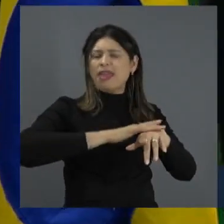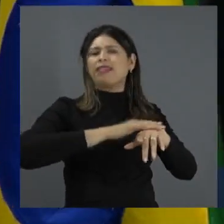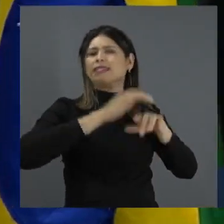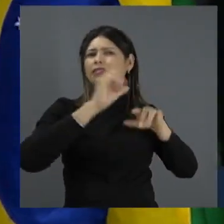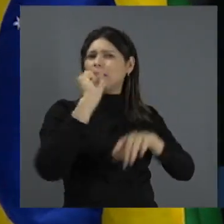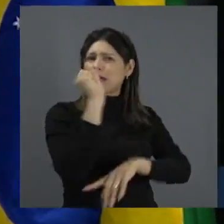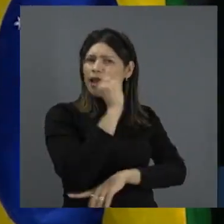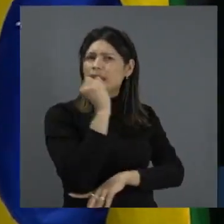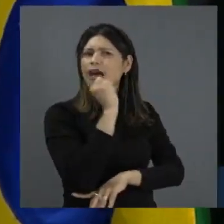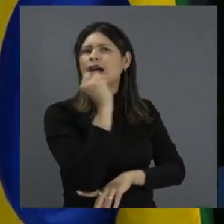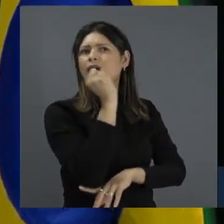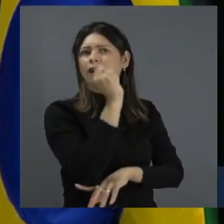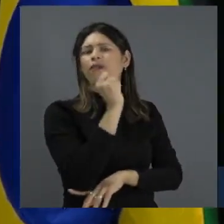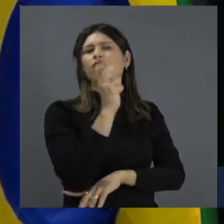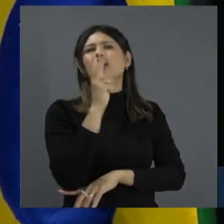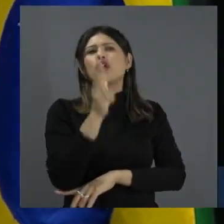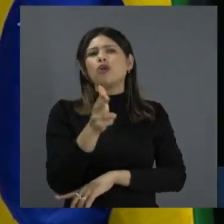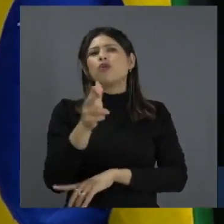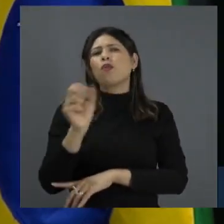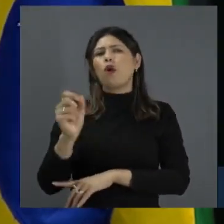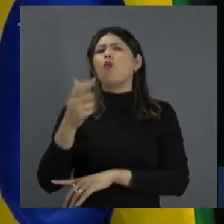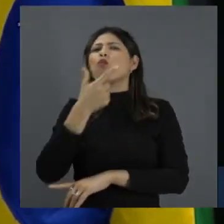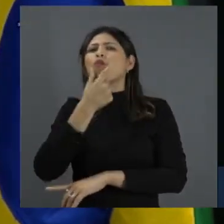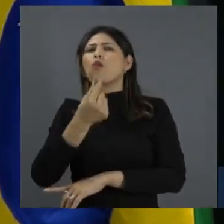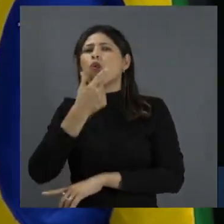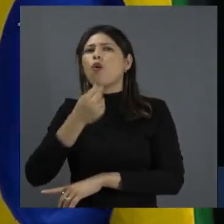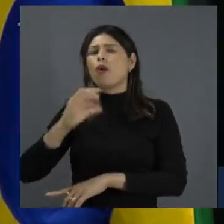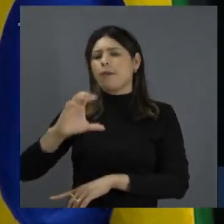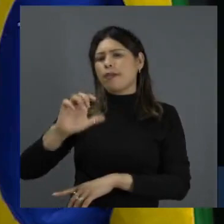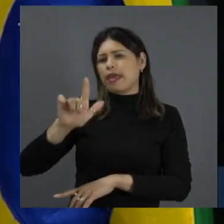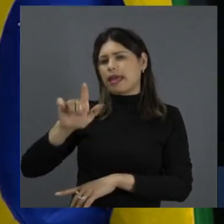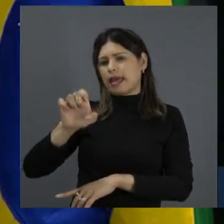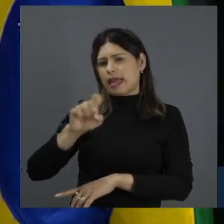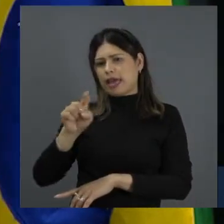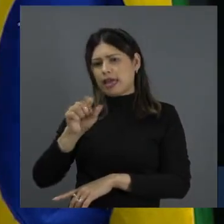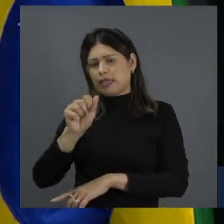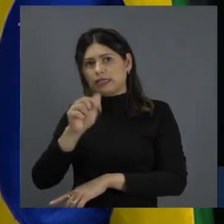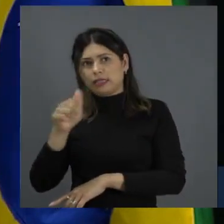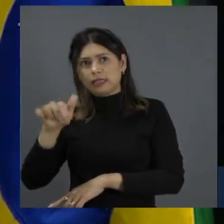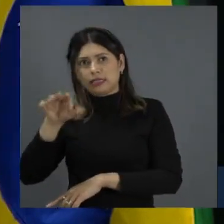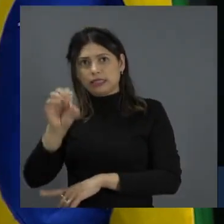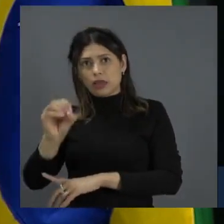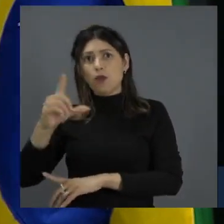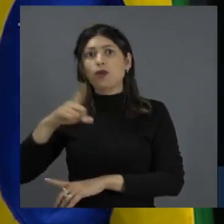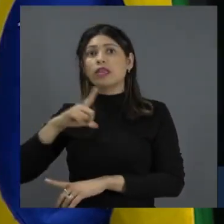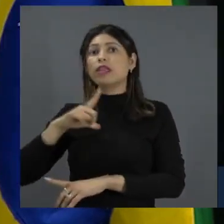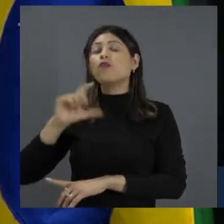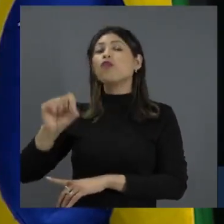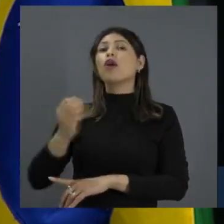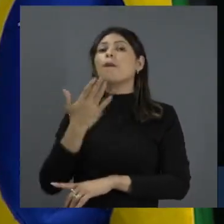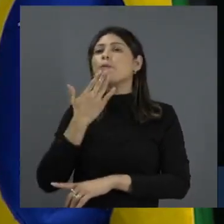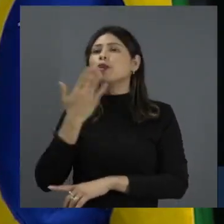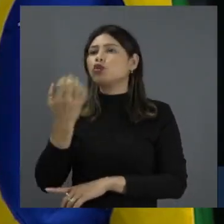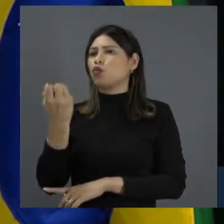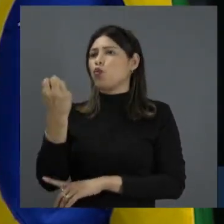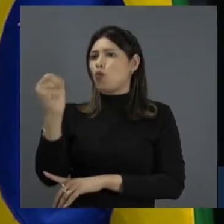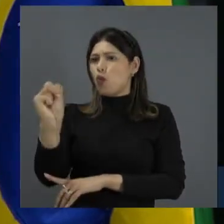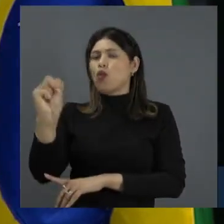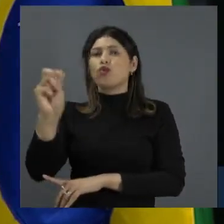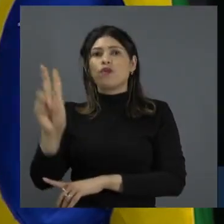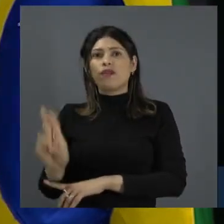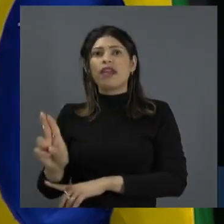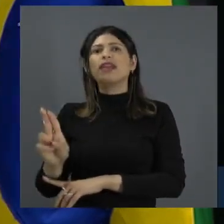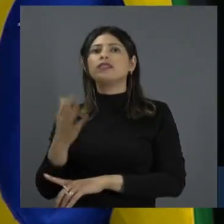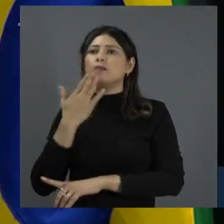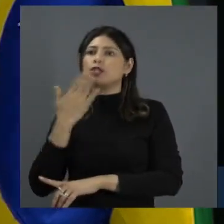graves, como o emblemático caso de Clériston Pereira da Cunha, o Clezão, que teve 8 pedidos de habeas corpus